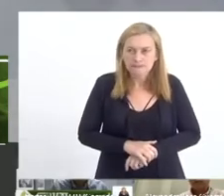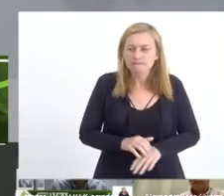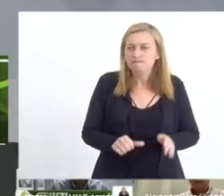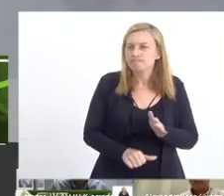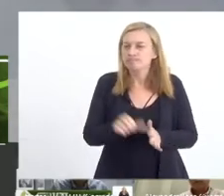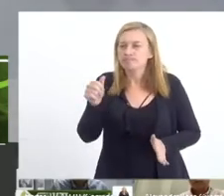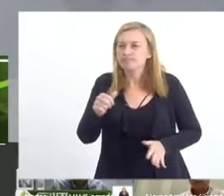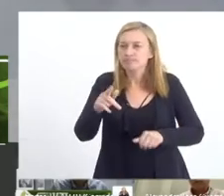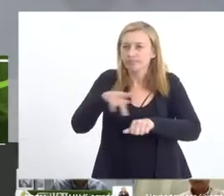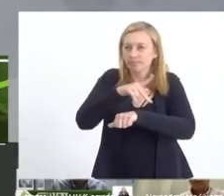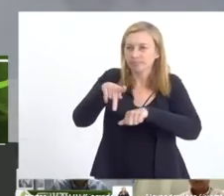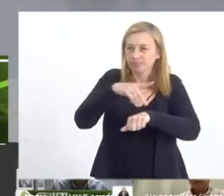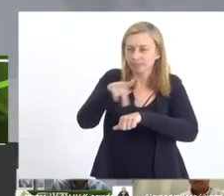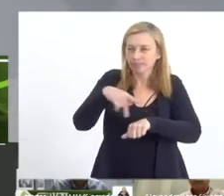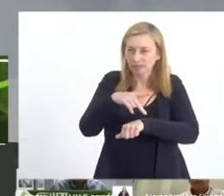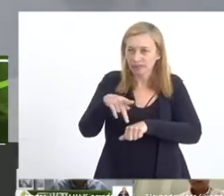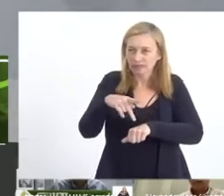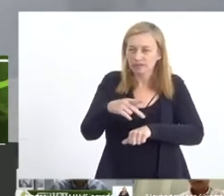do país